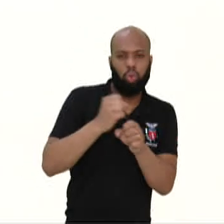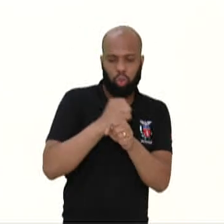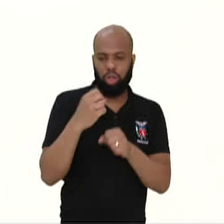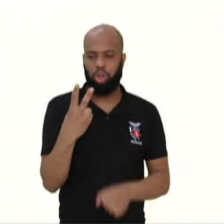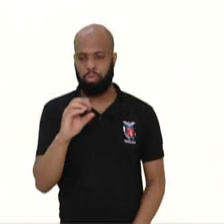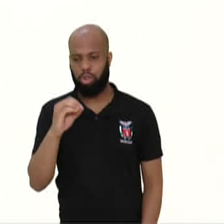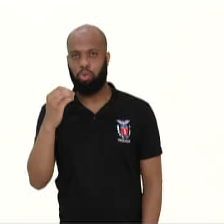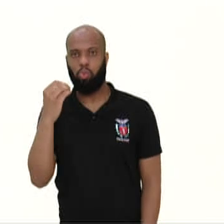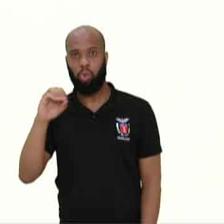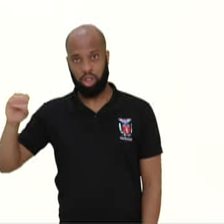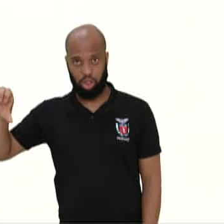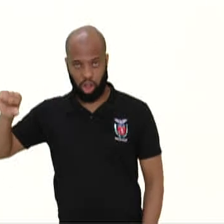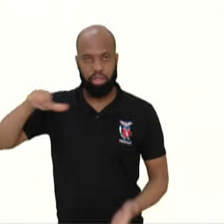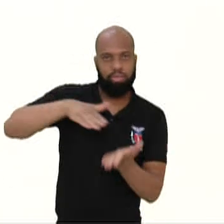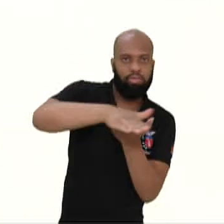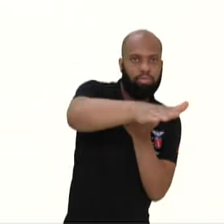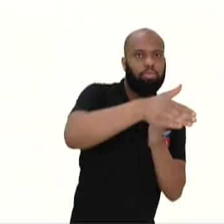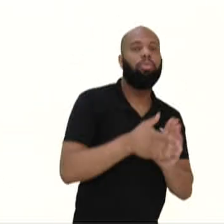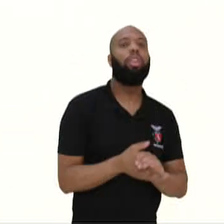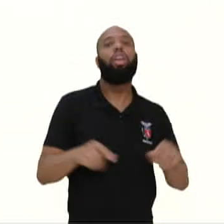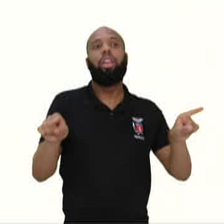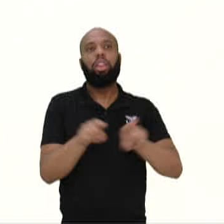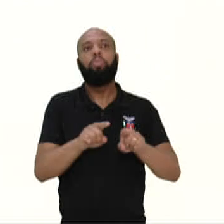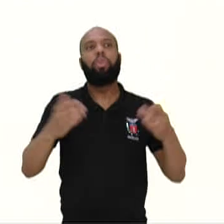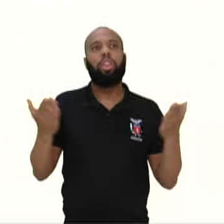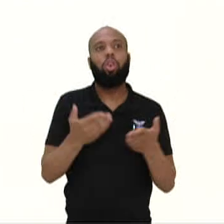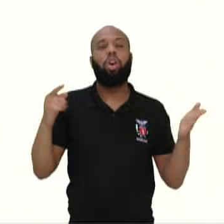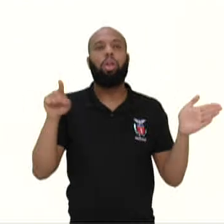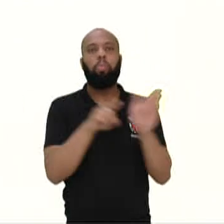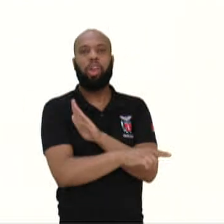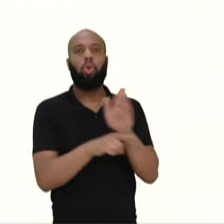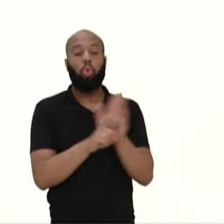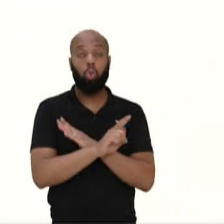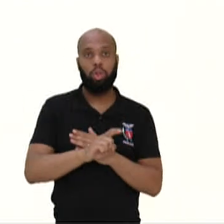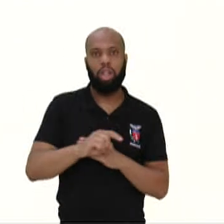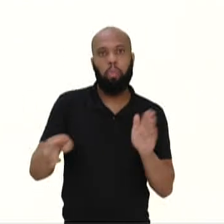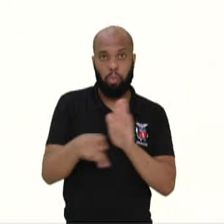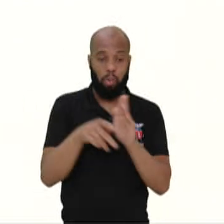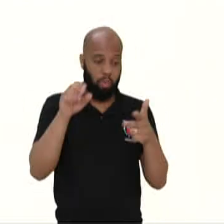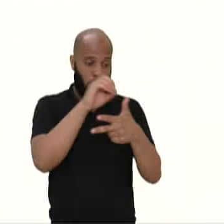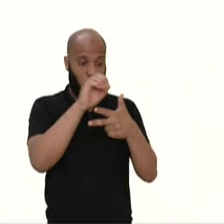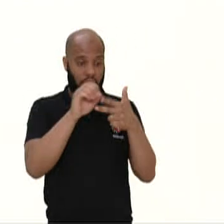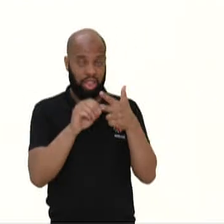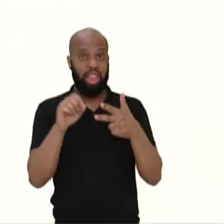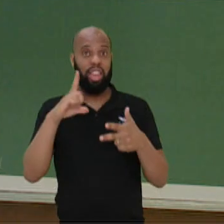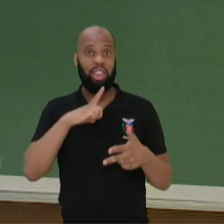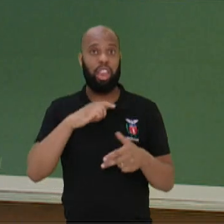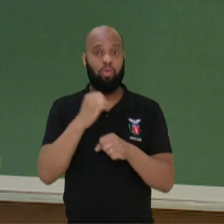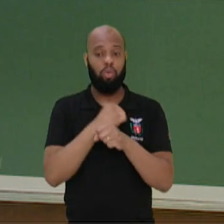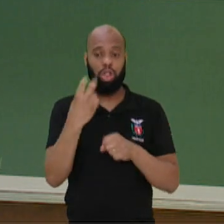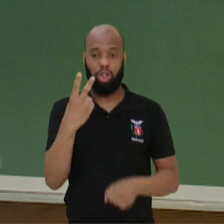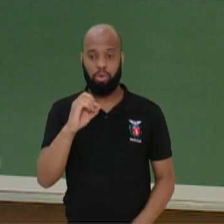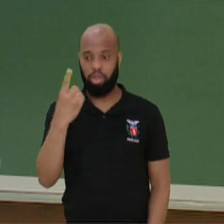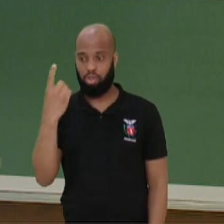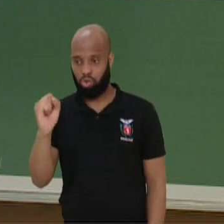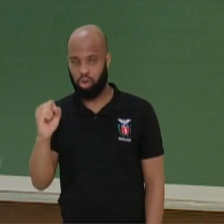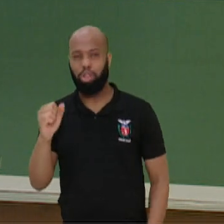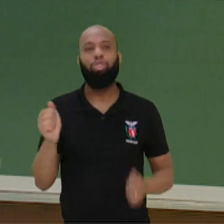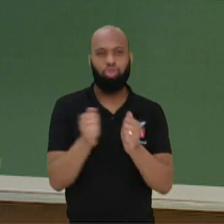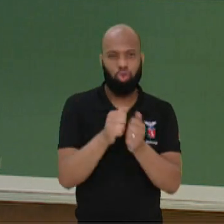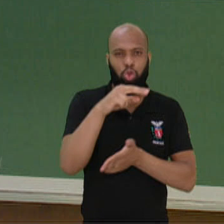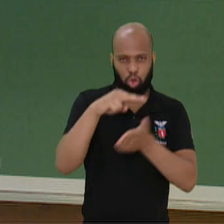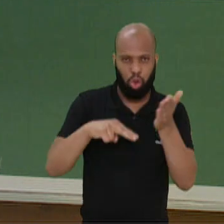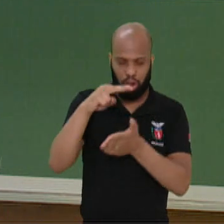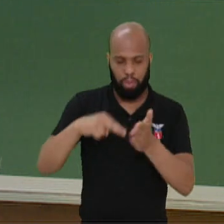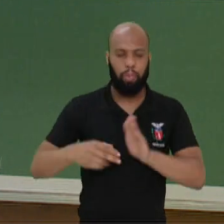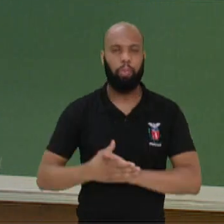2009. E aí nós chegamos à nossa primeira questão do Enem. Essa questão caiu no ano de 2018. Me acompanhem